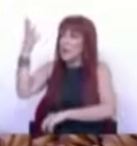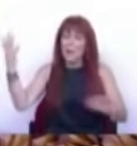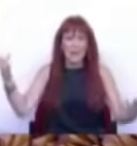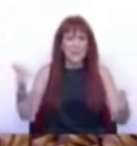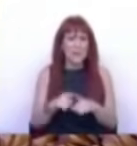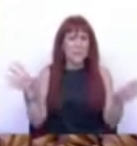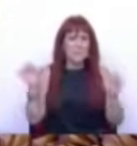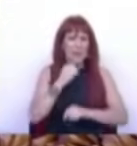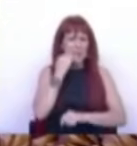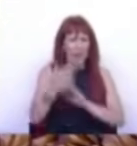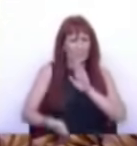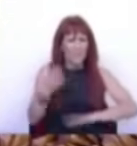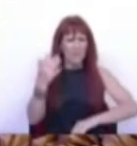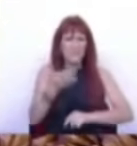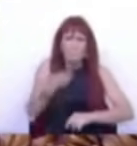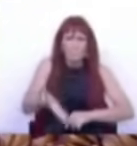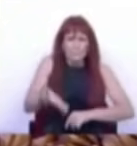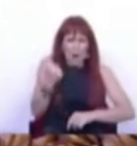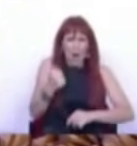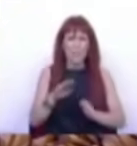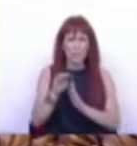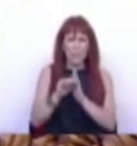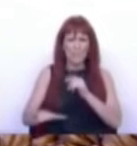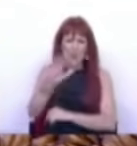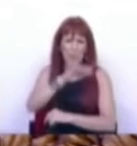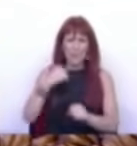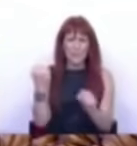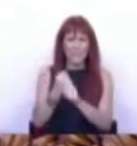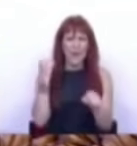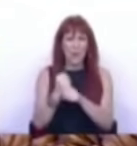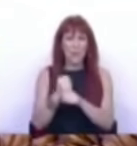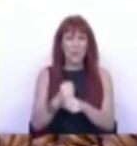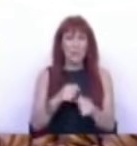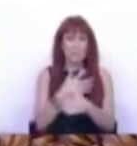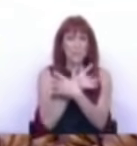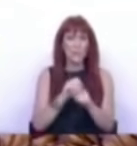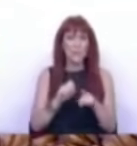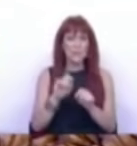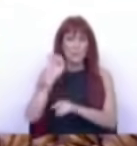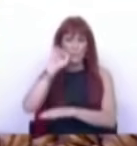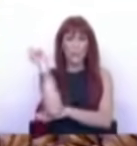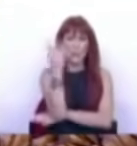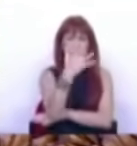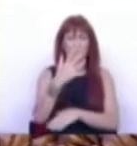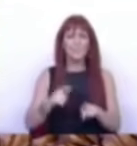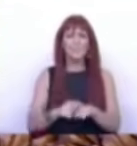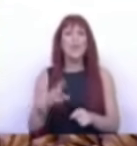é a mais grave omissão do Programa Nacional de Ação sobre Fogos Florestais.